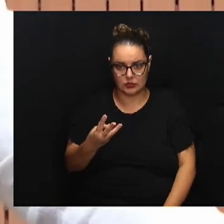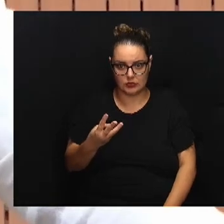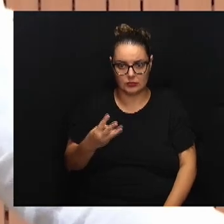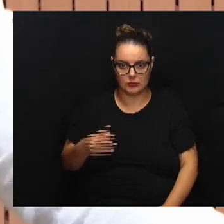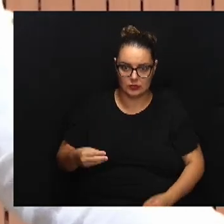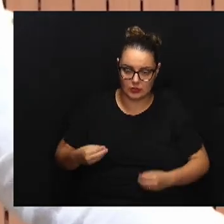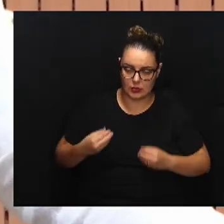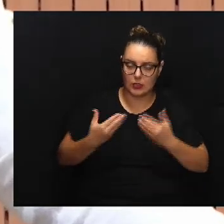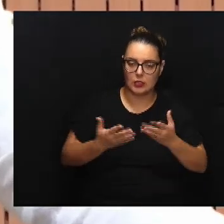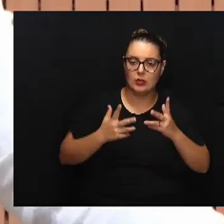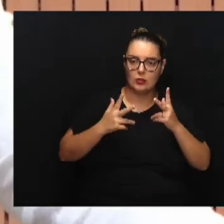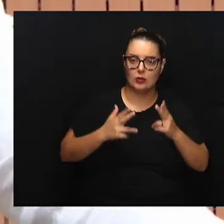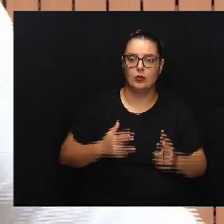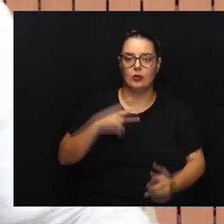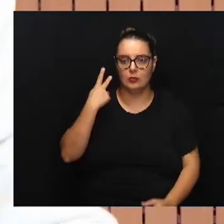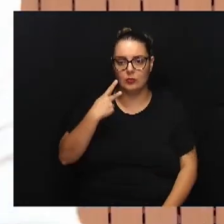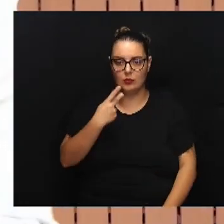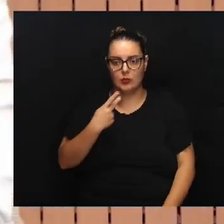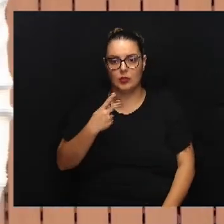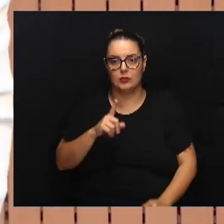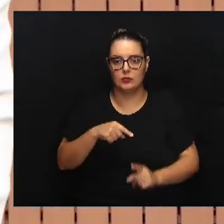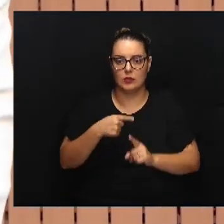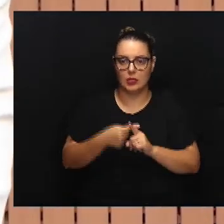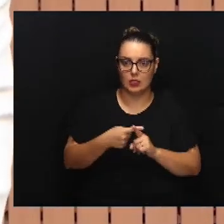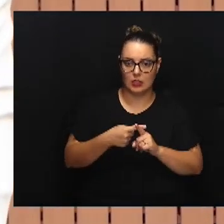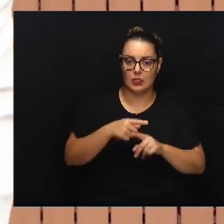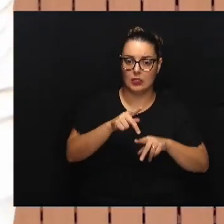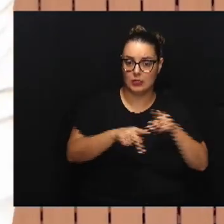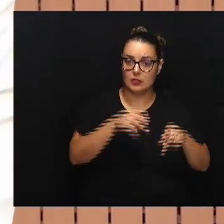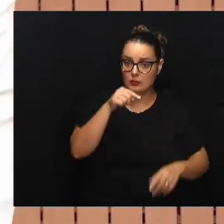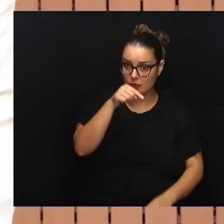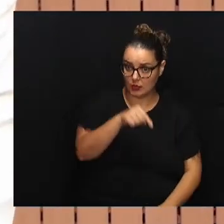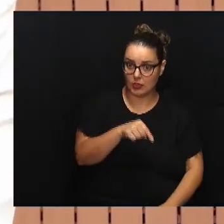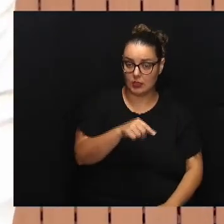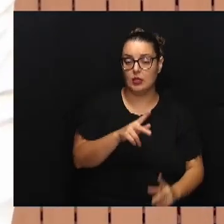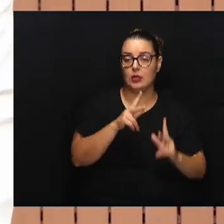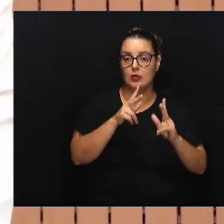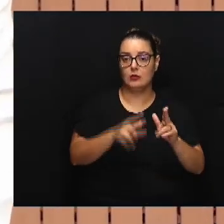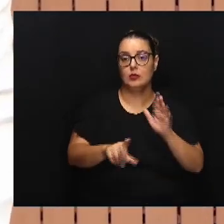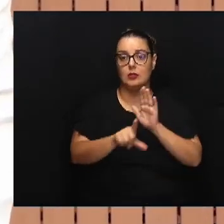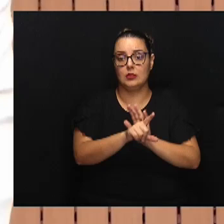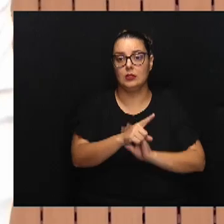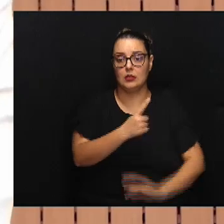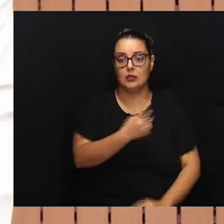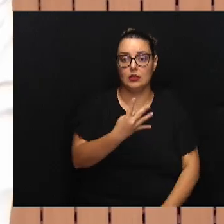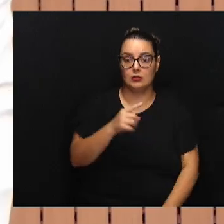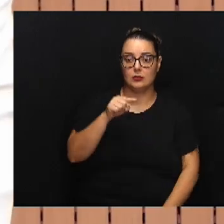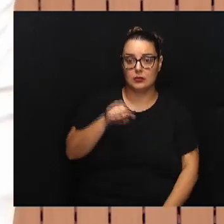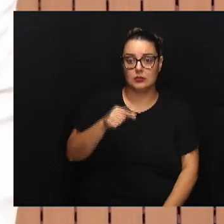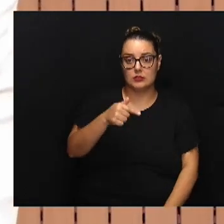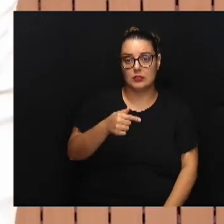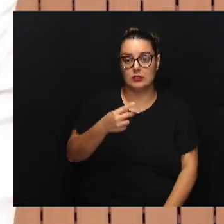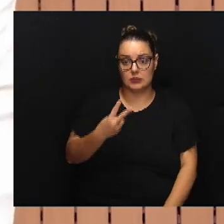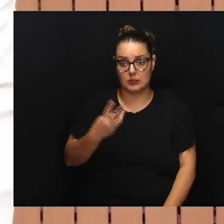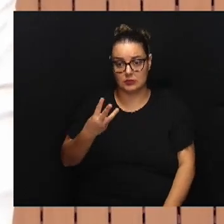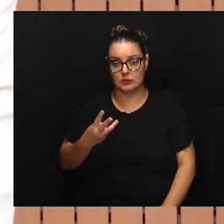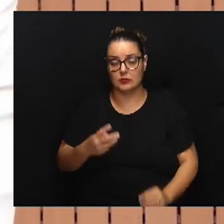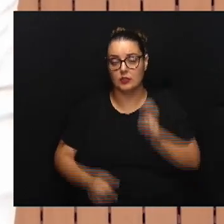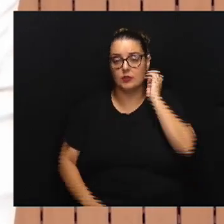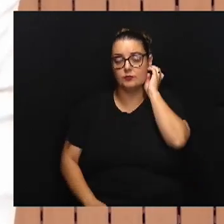concebeu enquanto política de ação afirmativa. Esse público aqui é o mesmo da Lei 14.723.